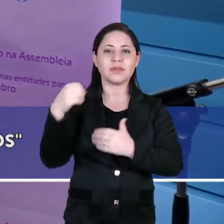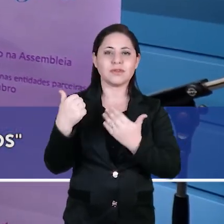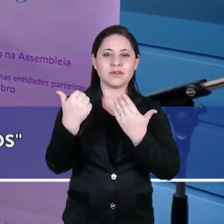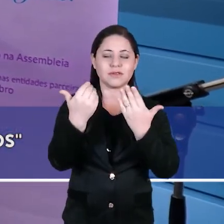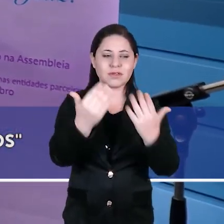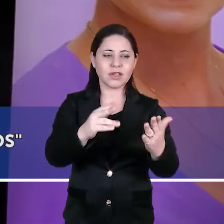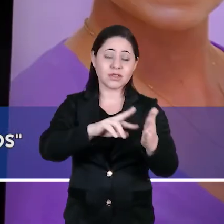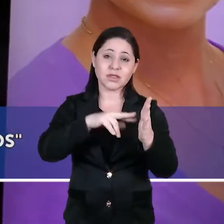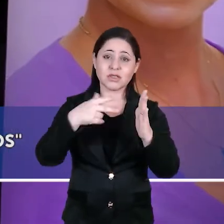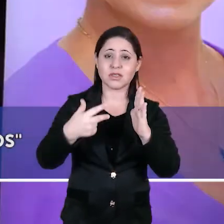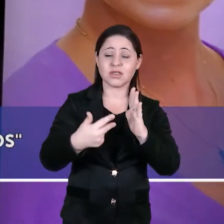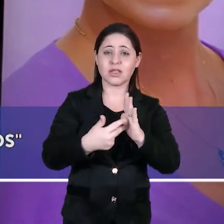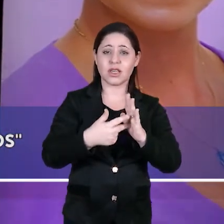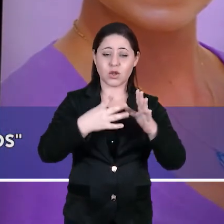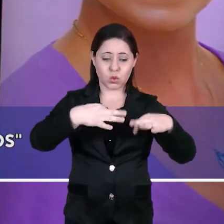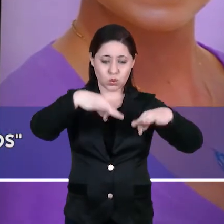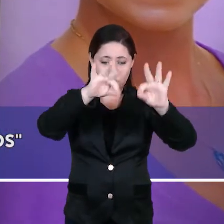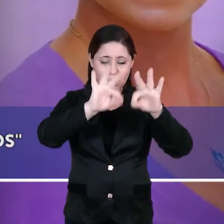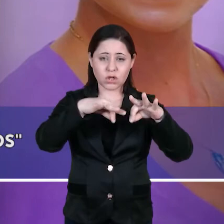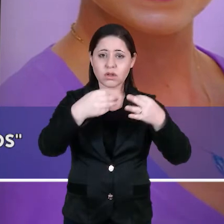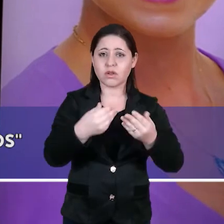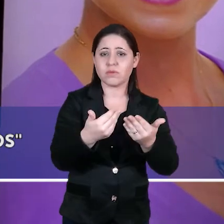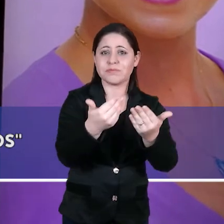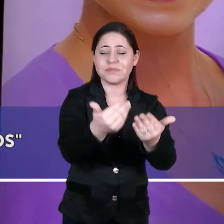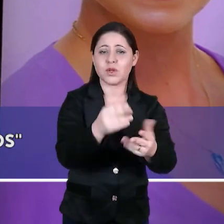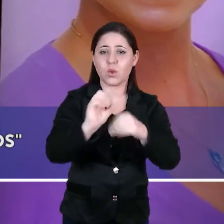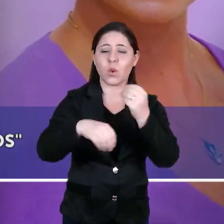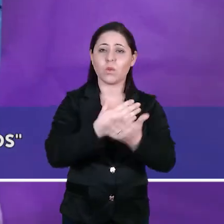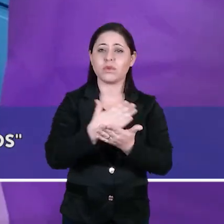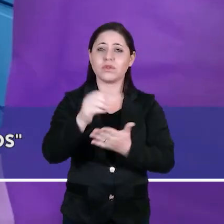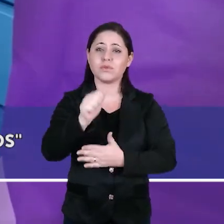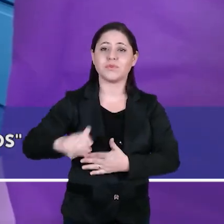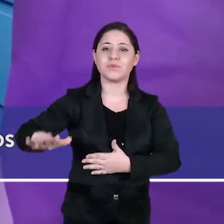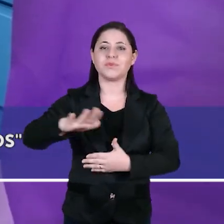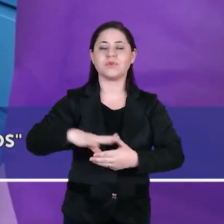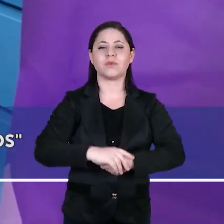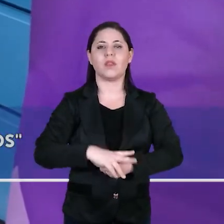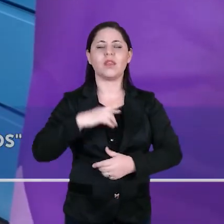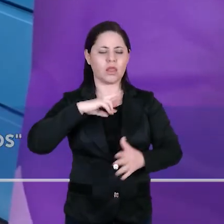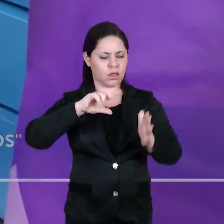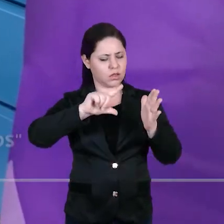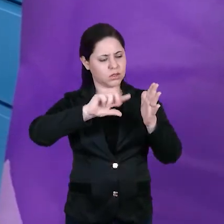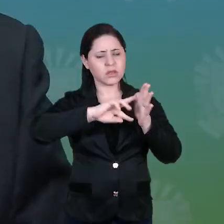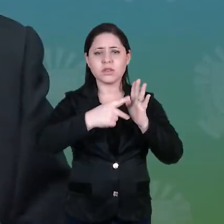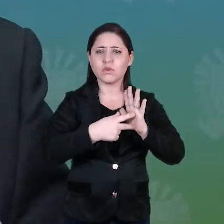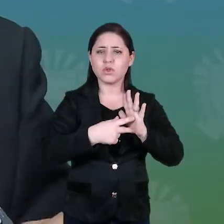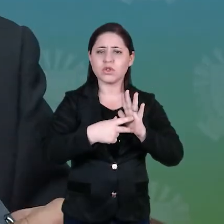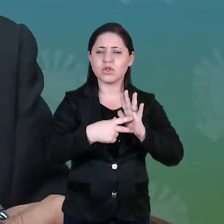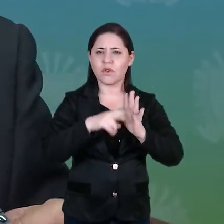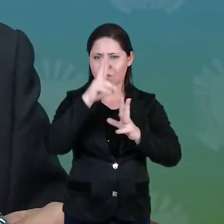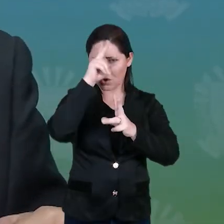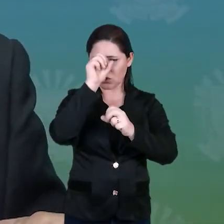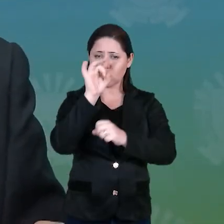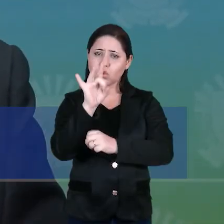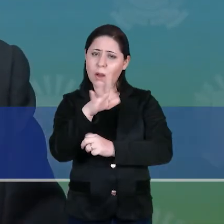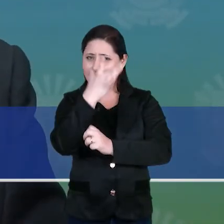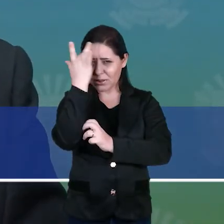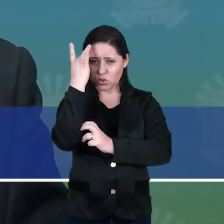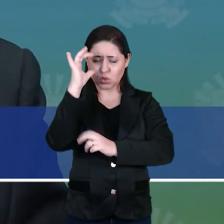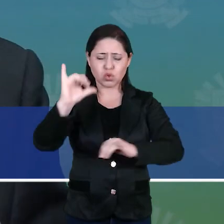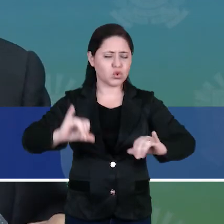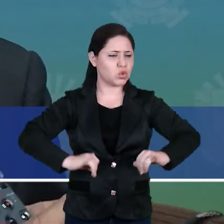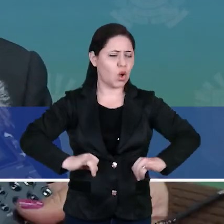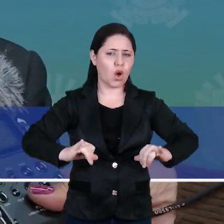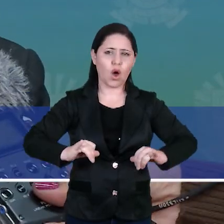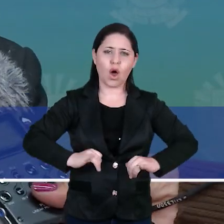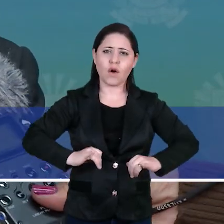parlamentares presentes entregaram simbolicamente um lenço para dar início à ação social. Isso tem uma simbologia muito forte, né? Só por